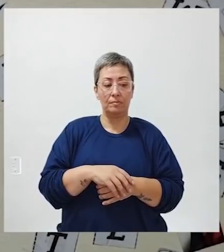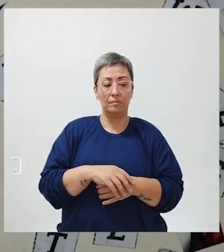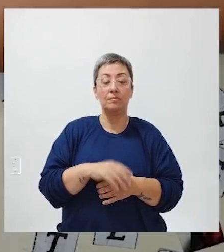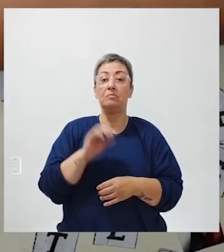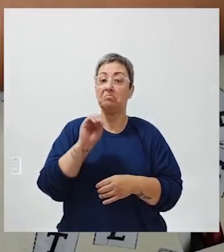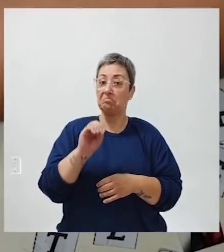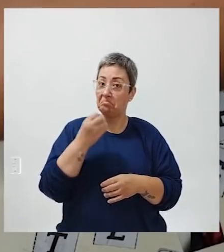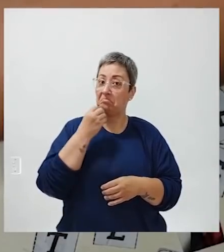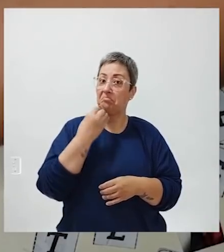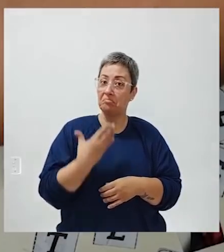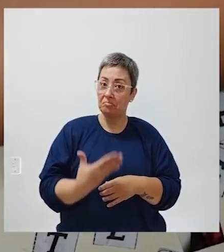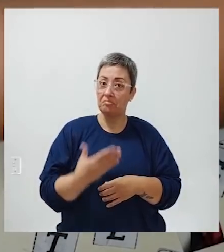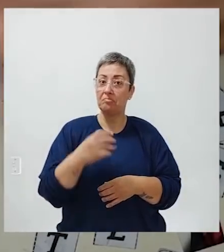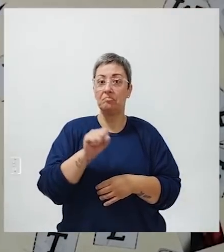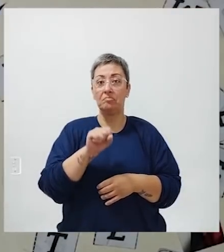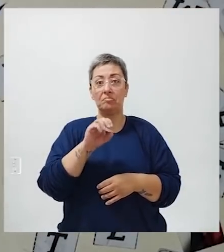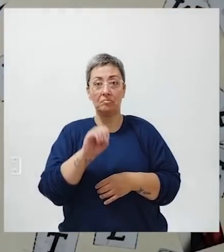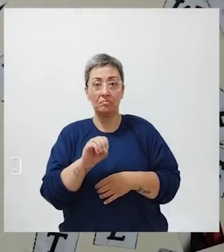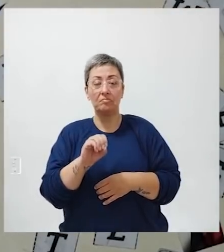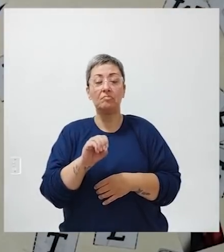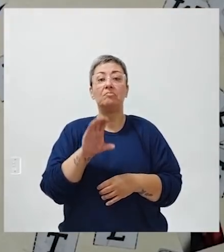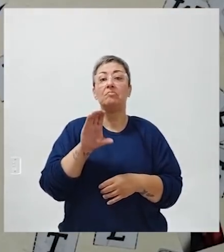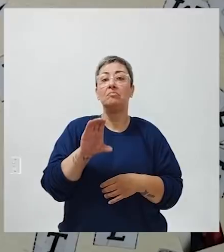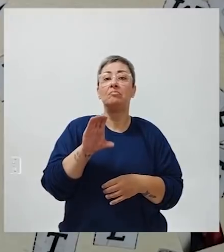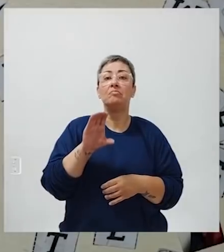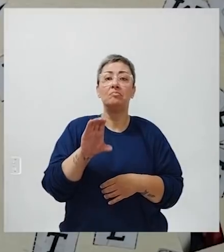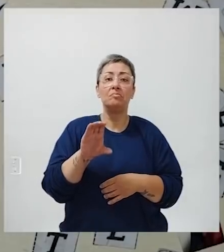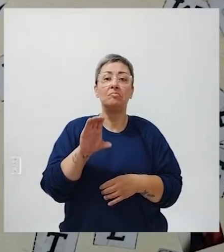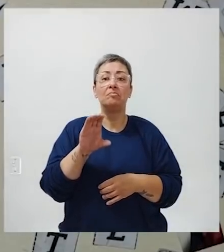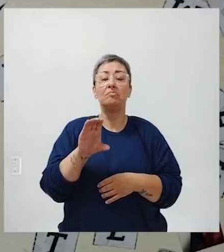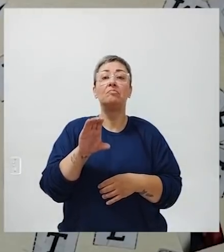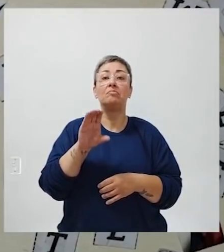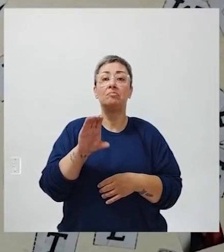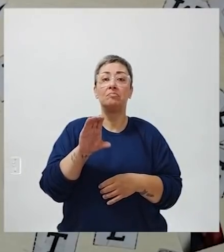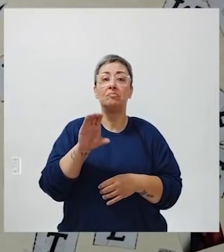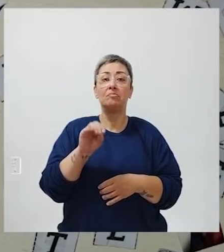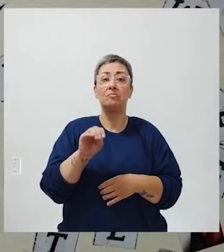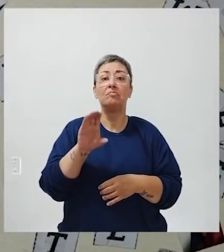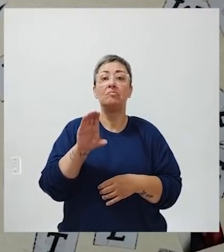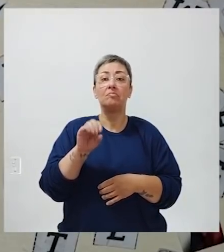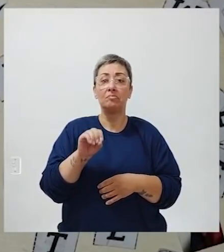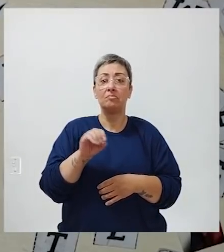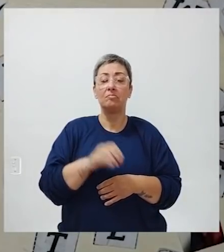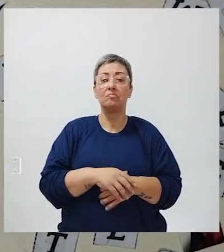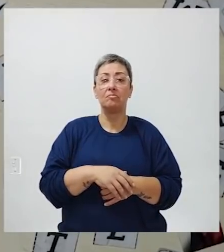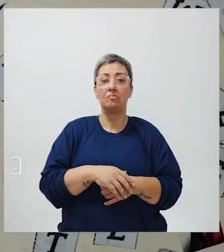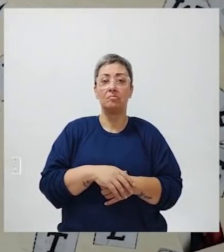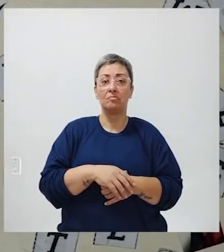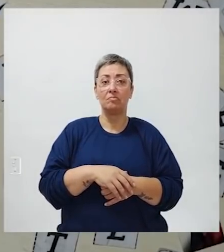vendo? Muito bem, sol. E quem faz co, co, co?